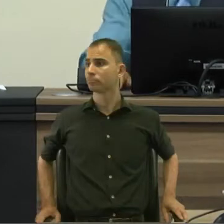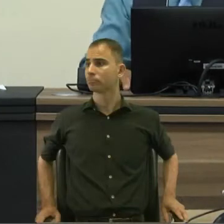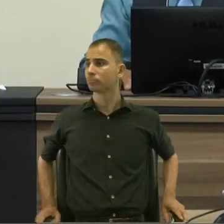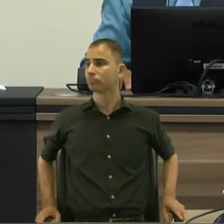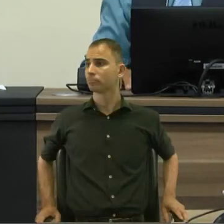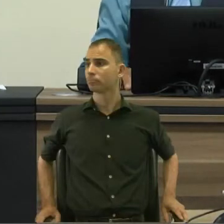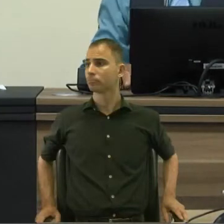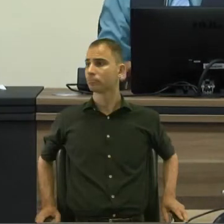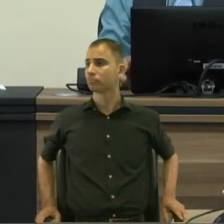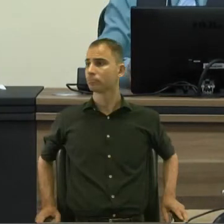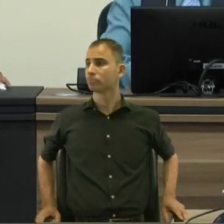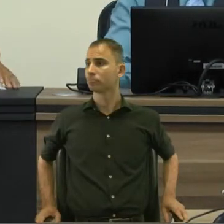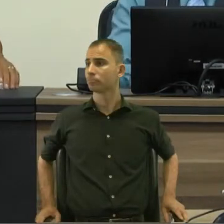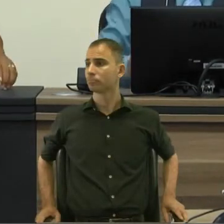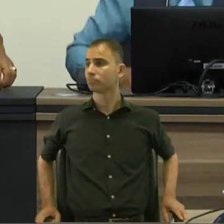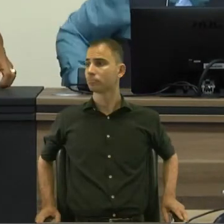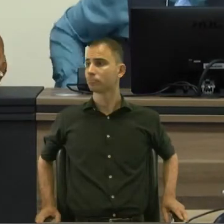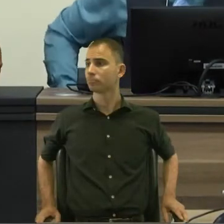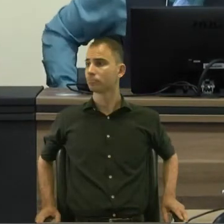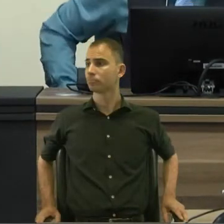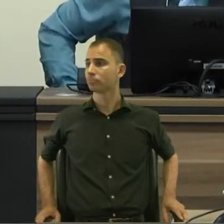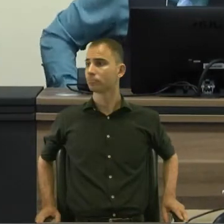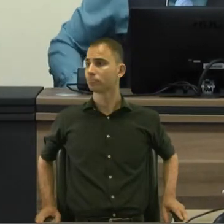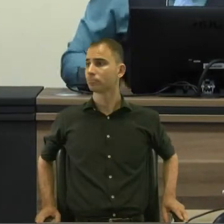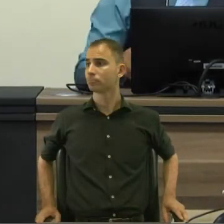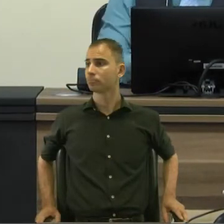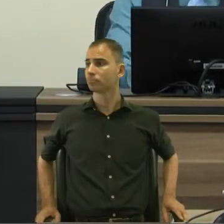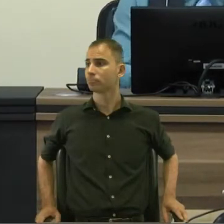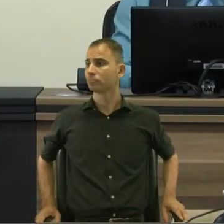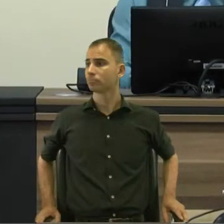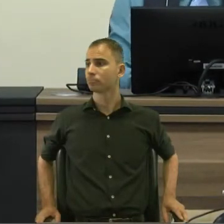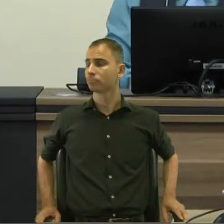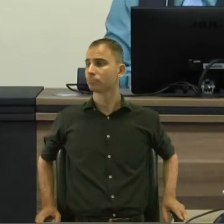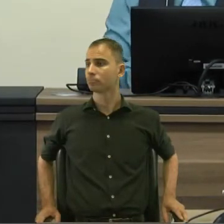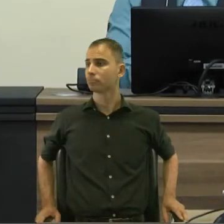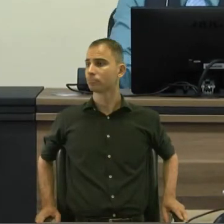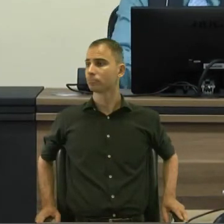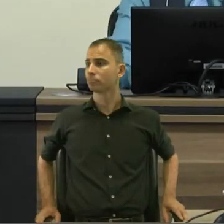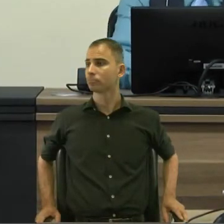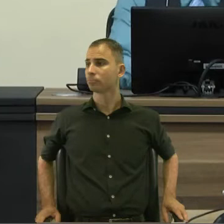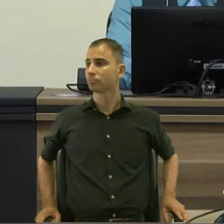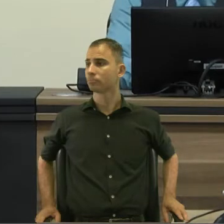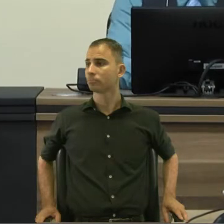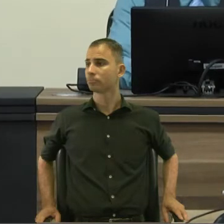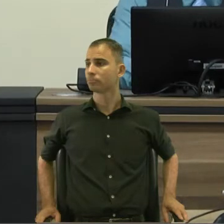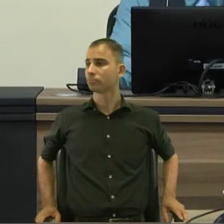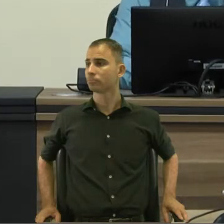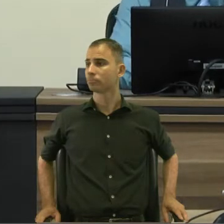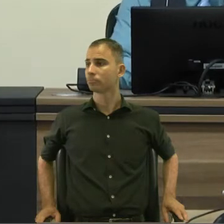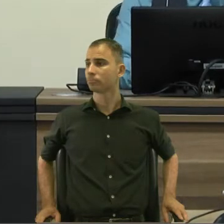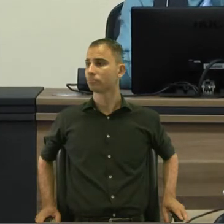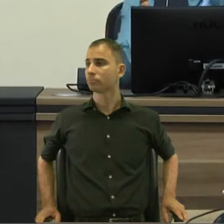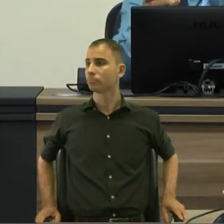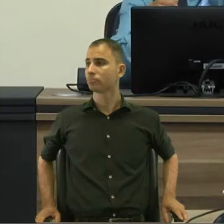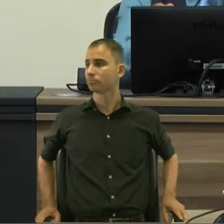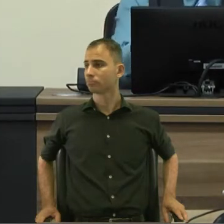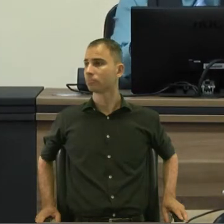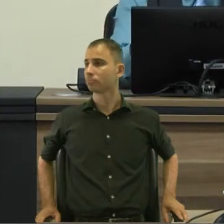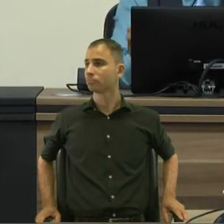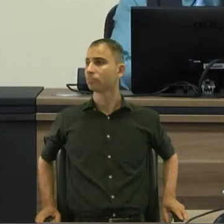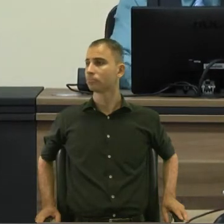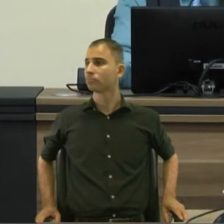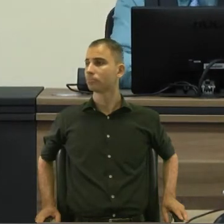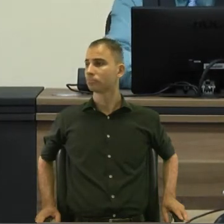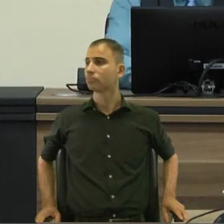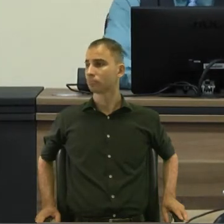Bom dia a todos, bom dia a todas, bom dia a todos os ouvintes pela web. Eu, vereador Gervaso,